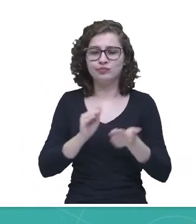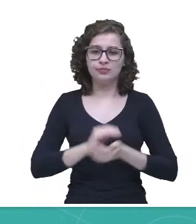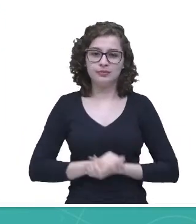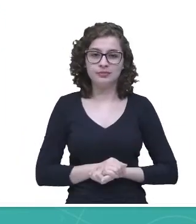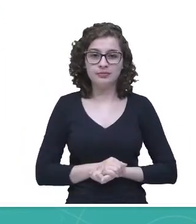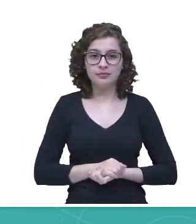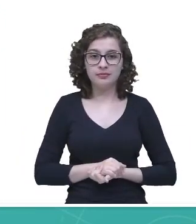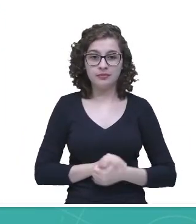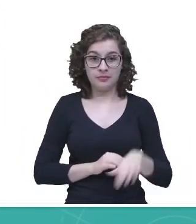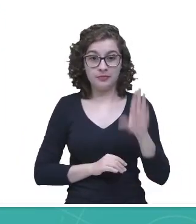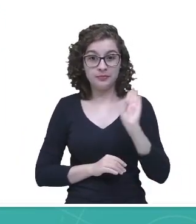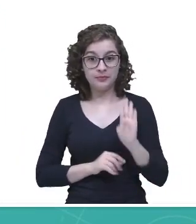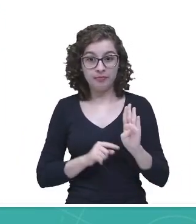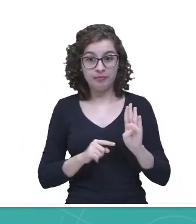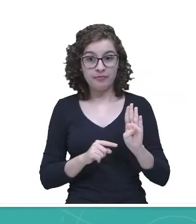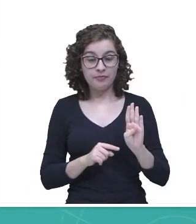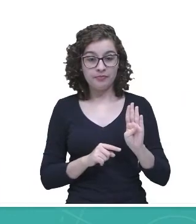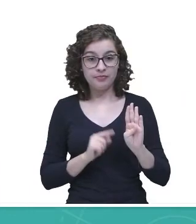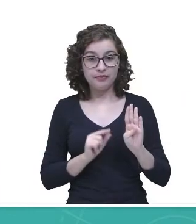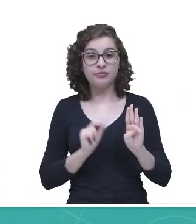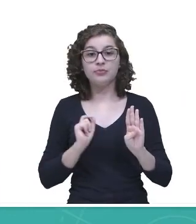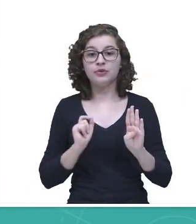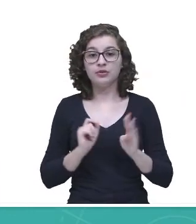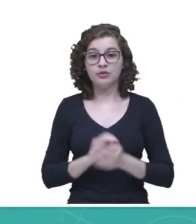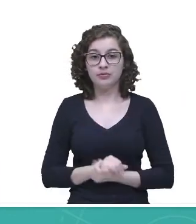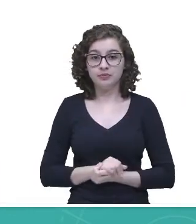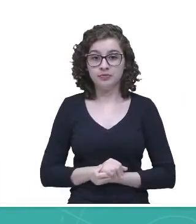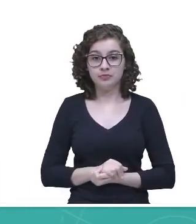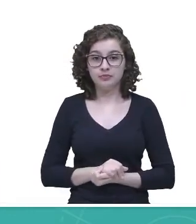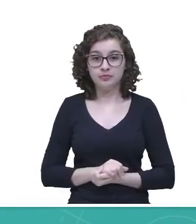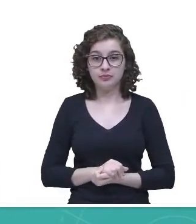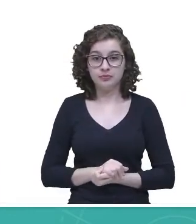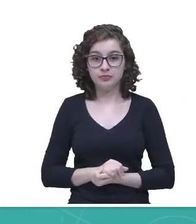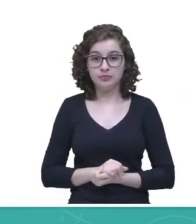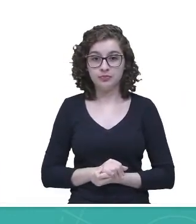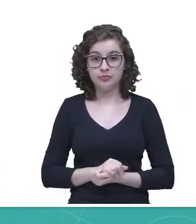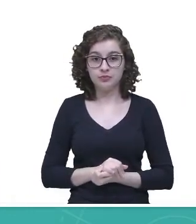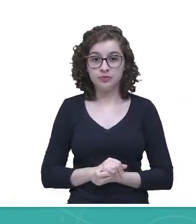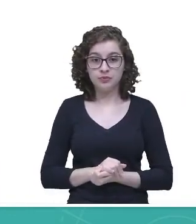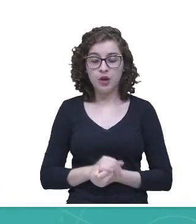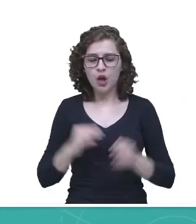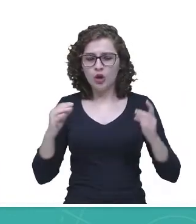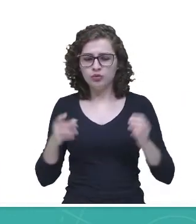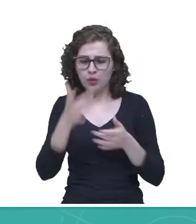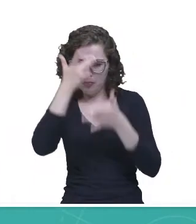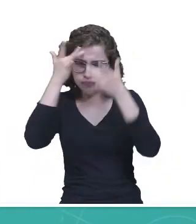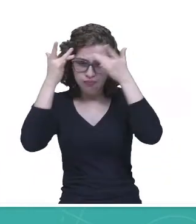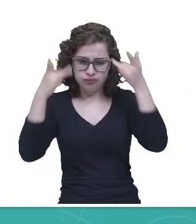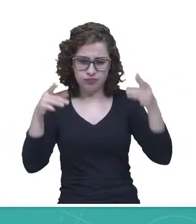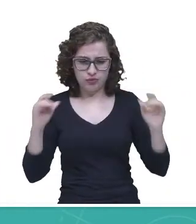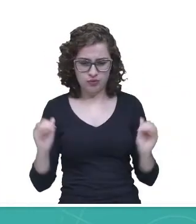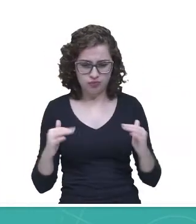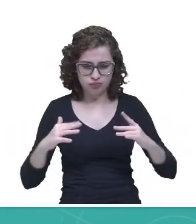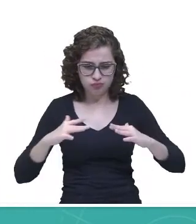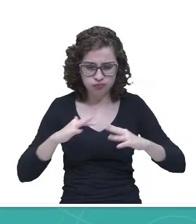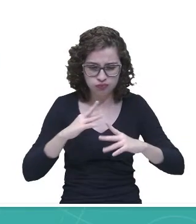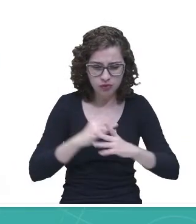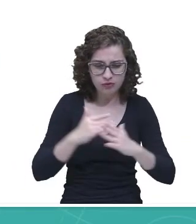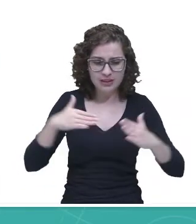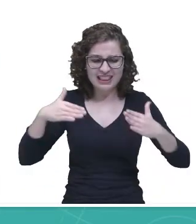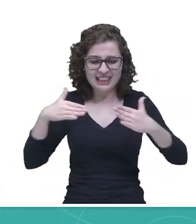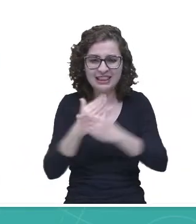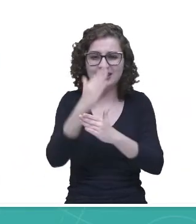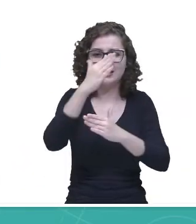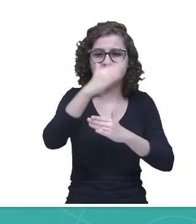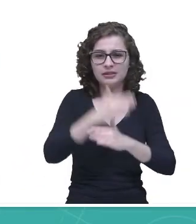letra B, a gente tem que constitui-se de grandes aglomerações urbanas que vão ultrapassar os limites de